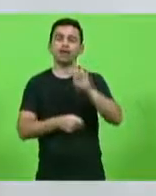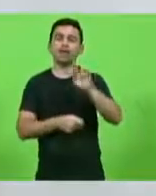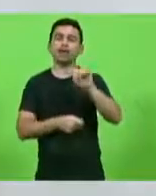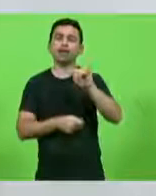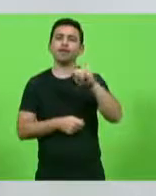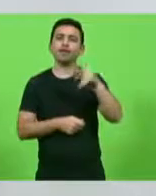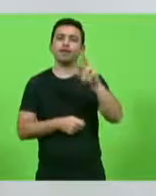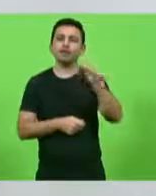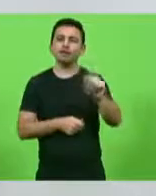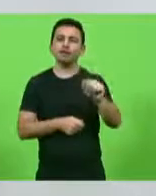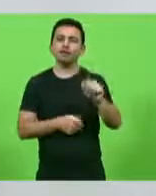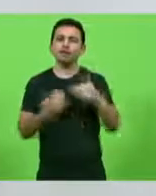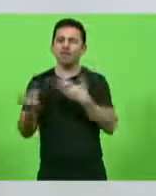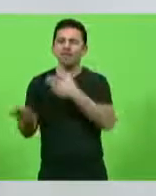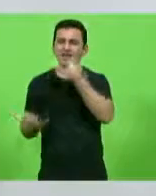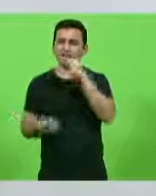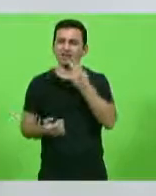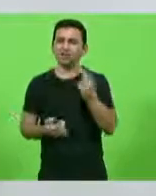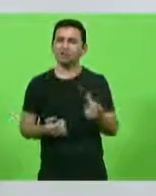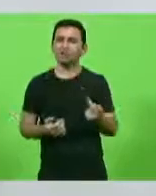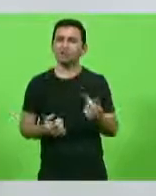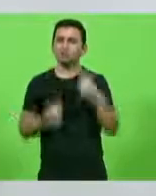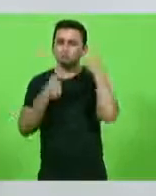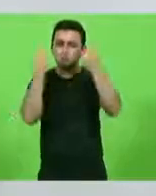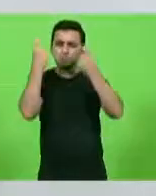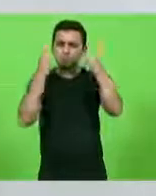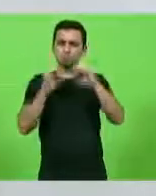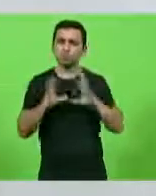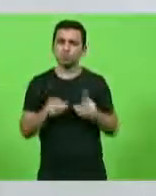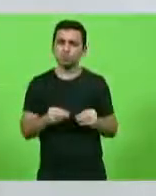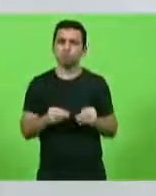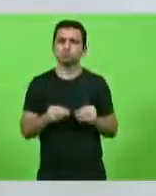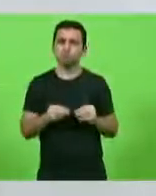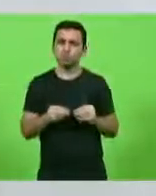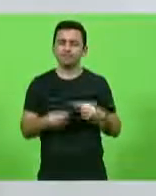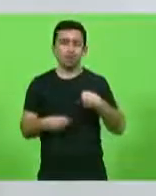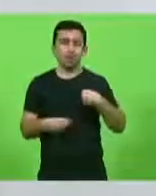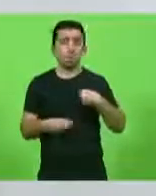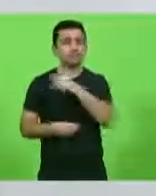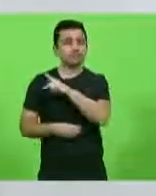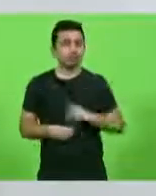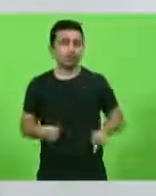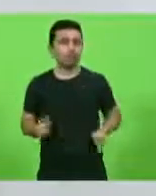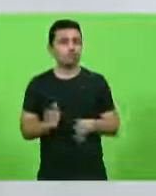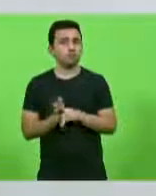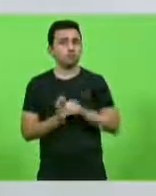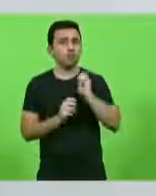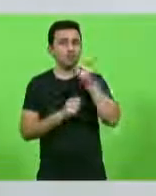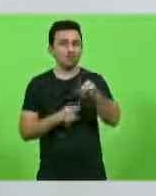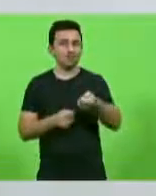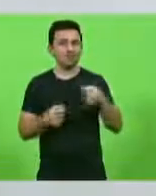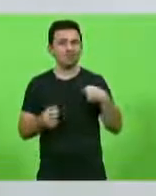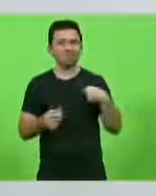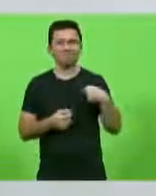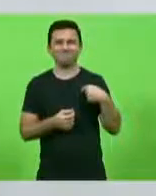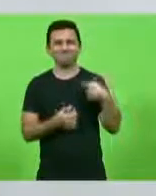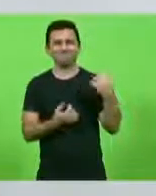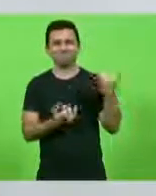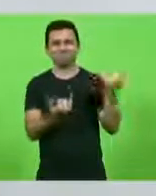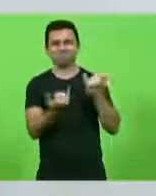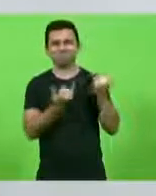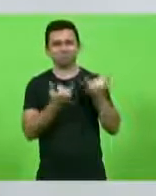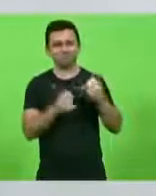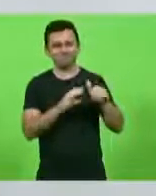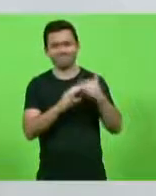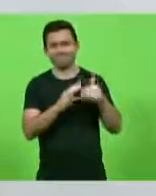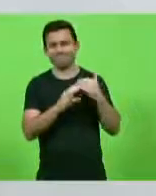eu parabenizei por ter levantado, eles estão preocupados. Então, como presidente da Comissão da Pesca, eu recebi centenas e